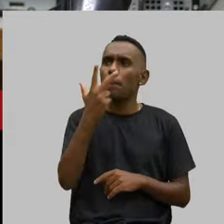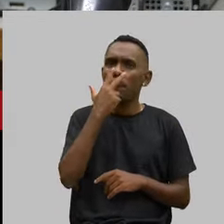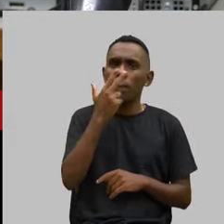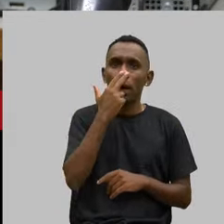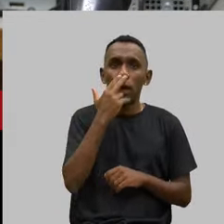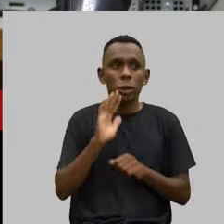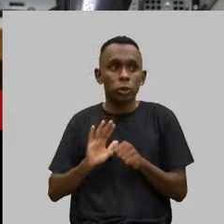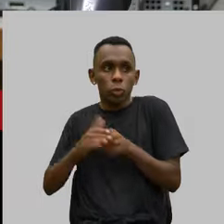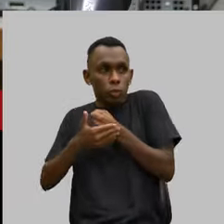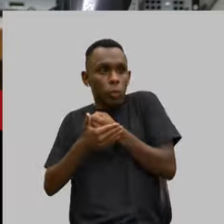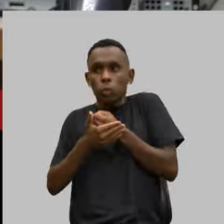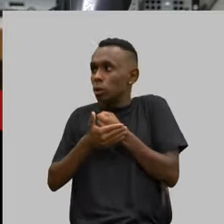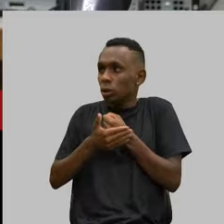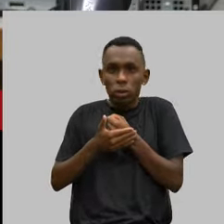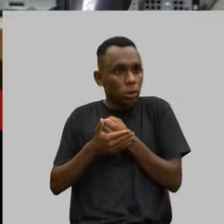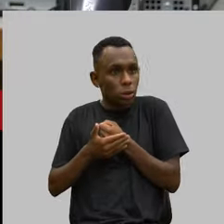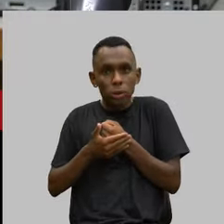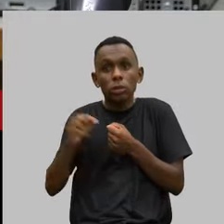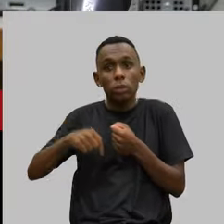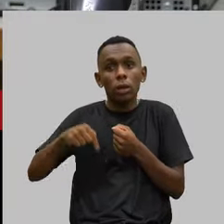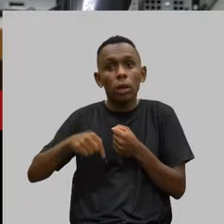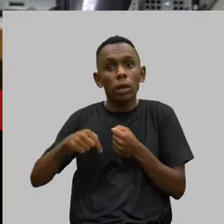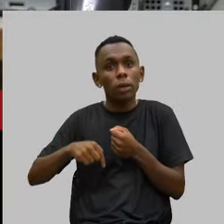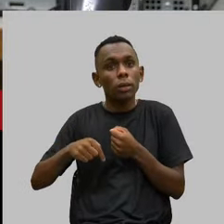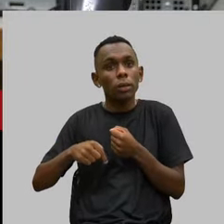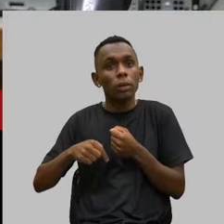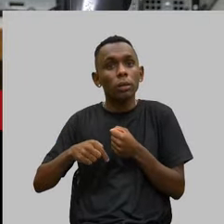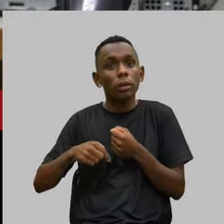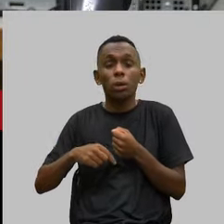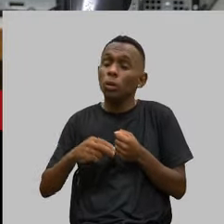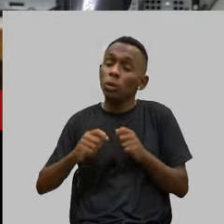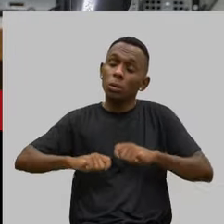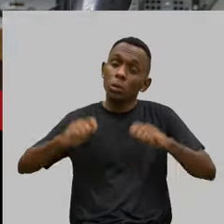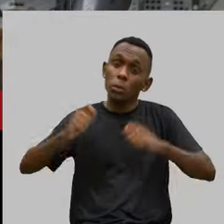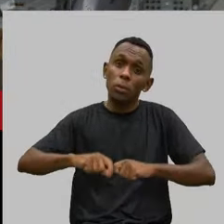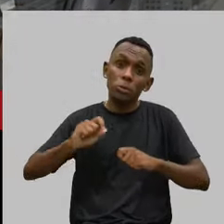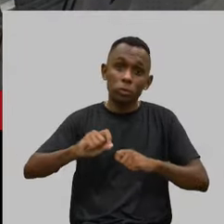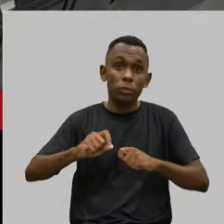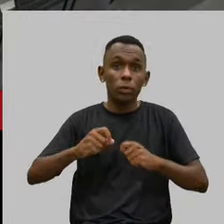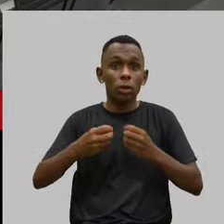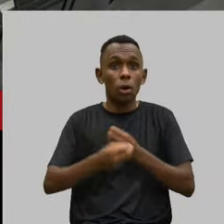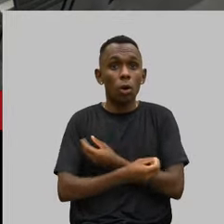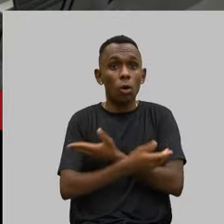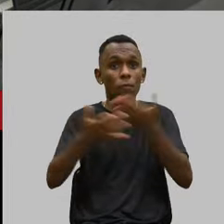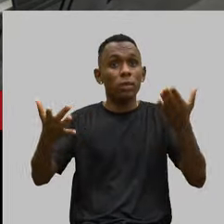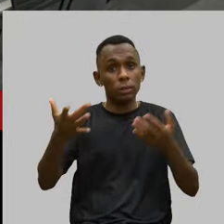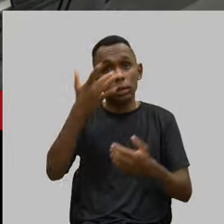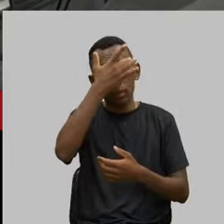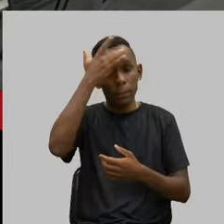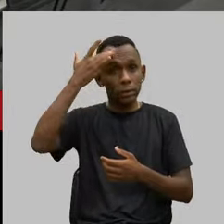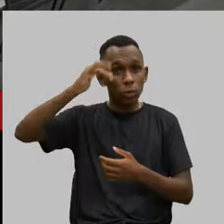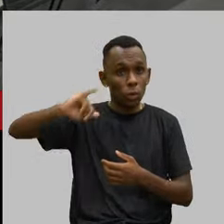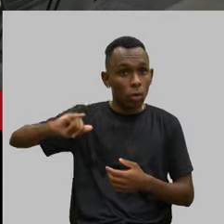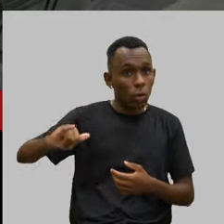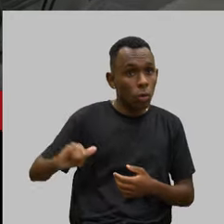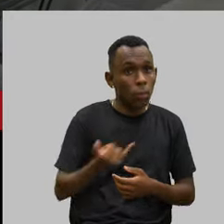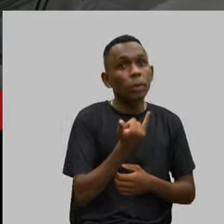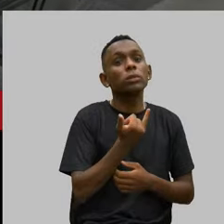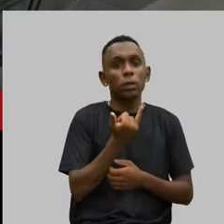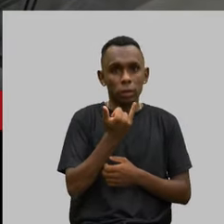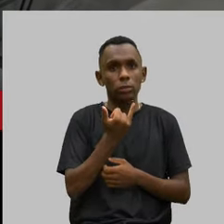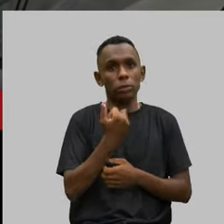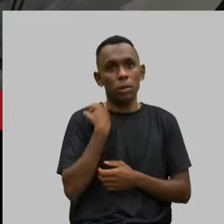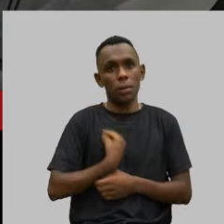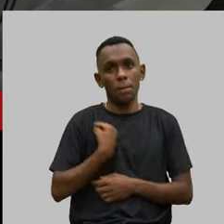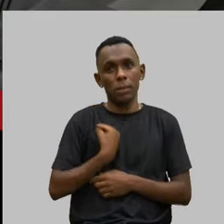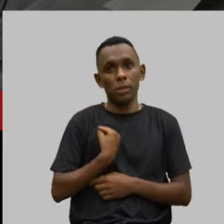escondidos aqui nesse plenarinho qu onde nós poderíamos estar oferecendo as pessoas a oportunidade de se fazerem